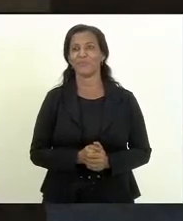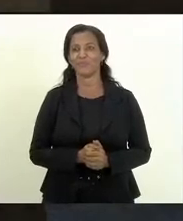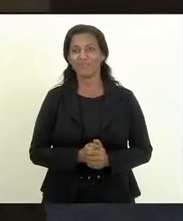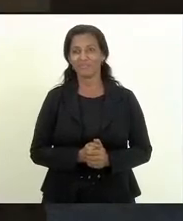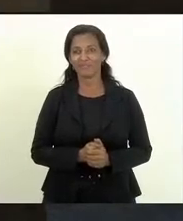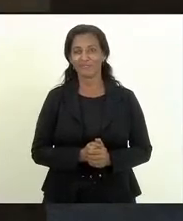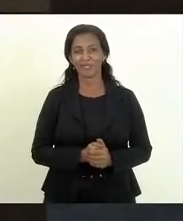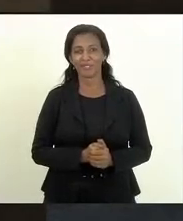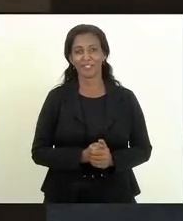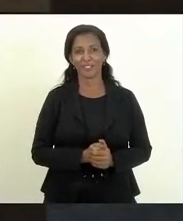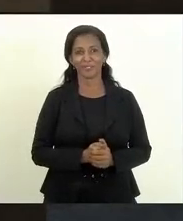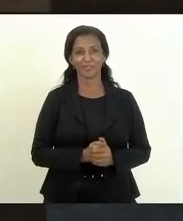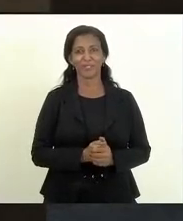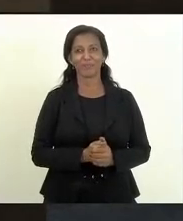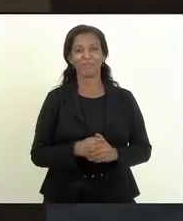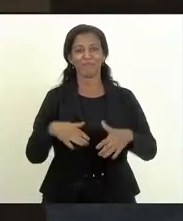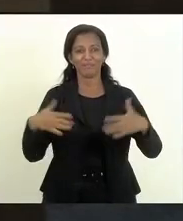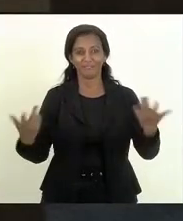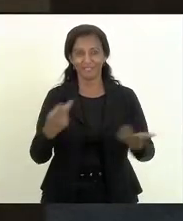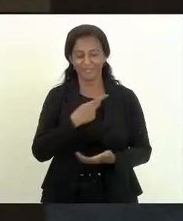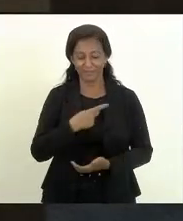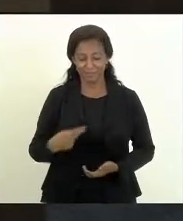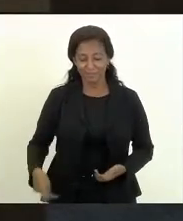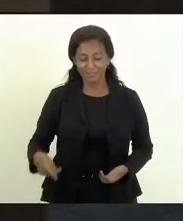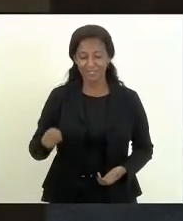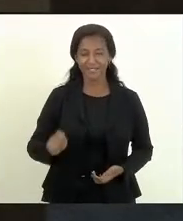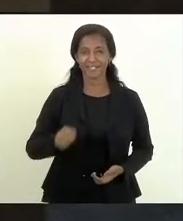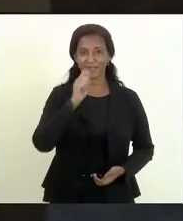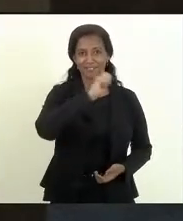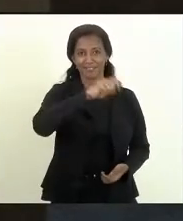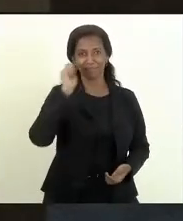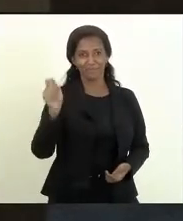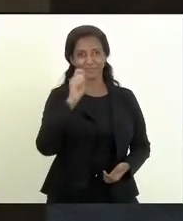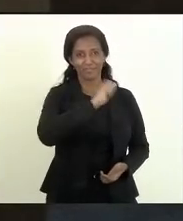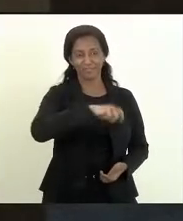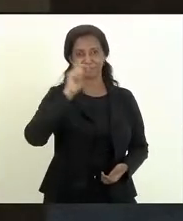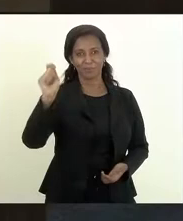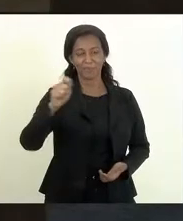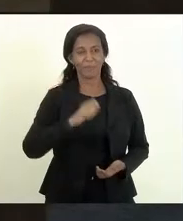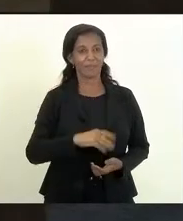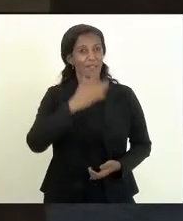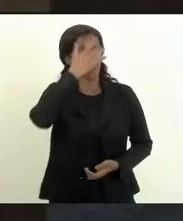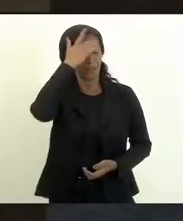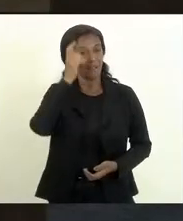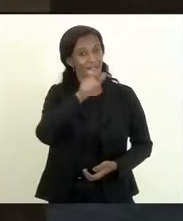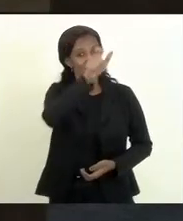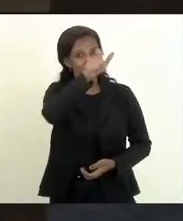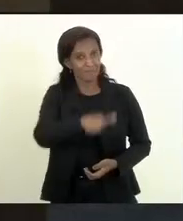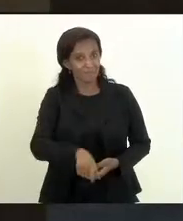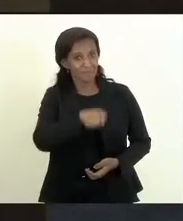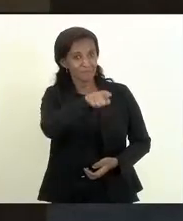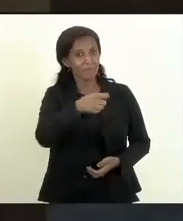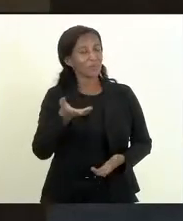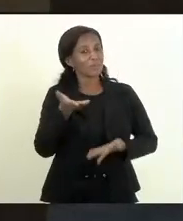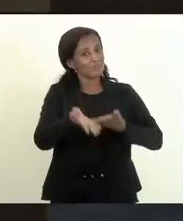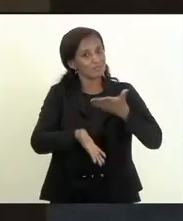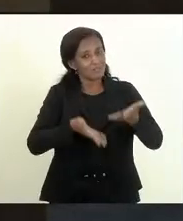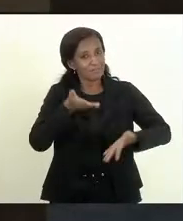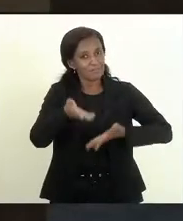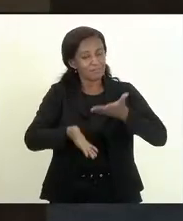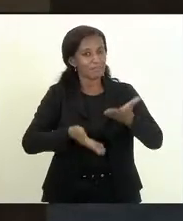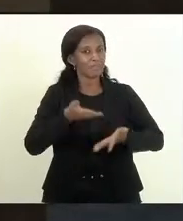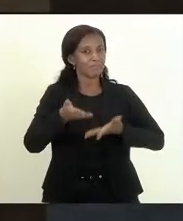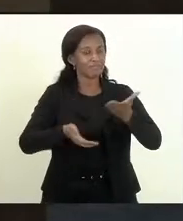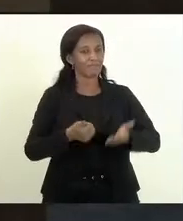Então, senhor presidente, a rezadeira é uma pessoa que se dedica